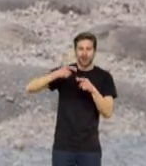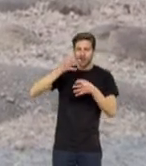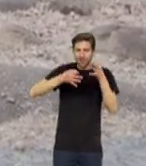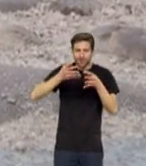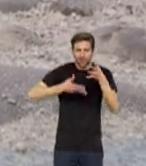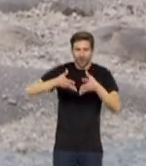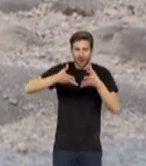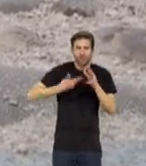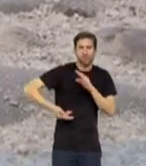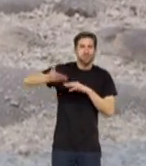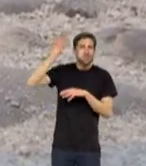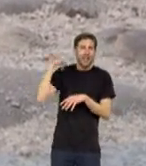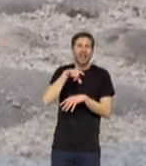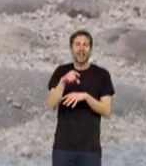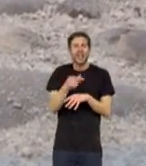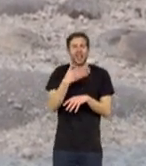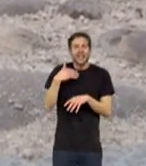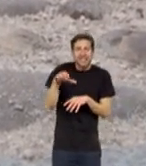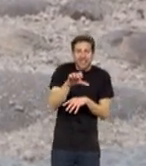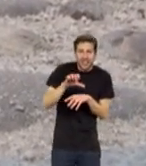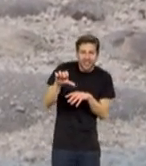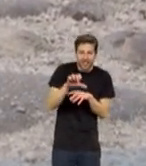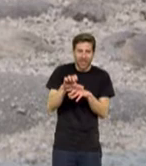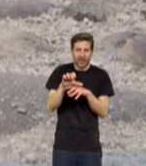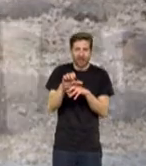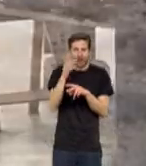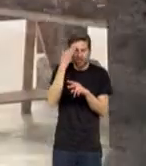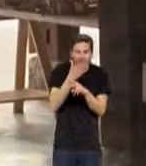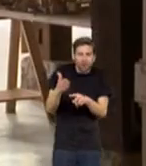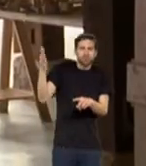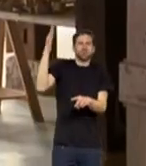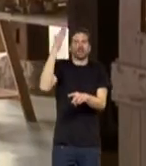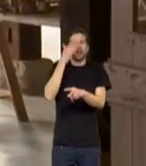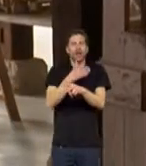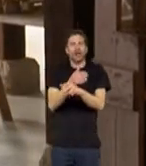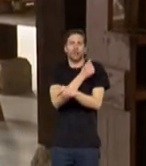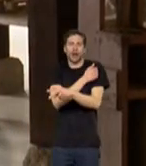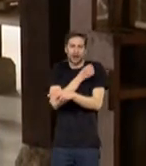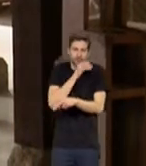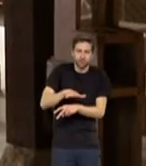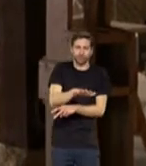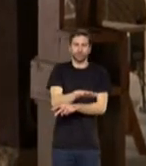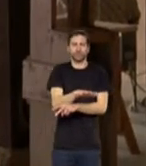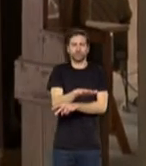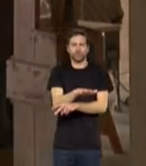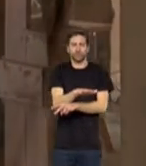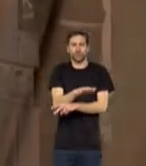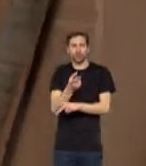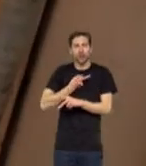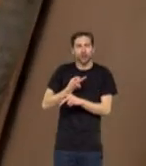que achámos que era uma casa-pátio eventualmente, foi sempre feito de acrescentos e o mais difícil foi perceber o que temos que